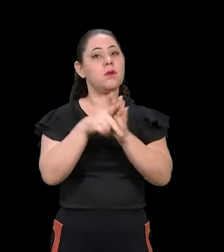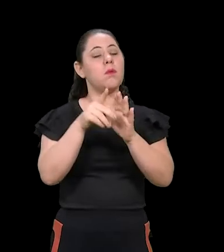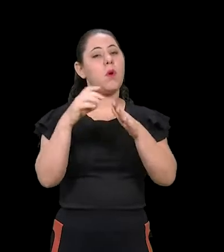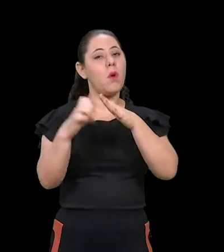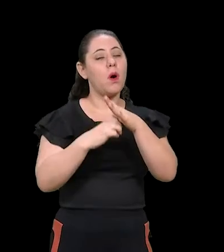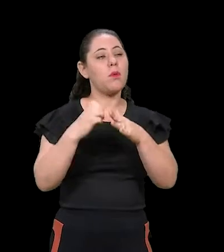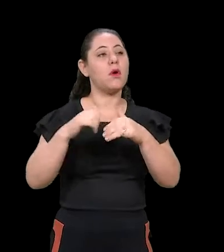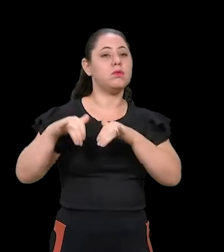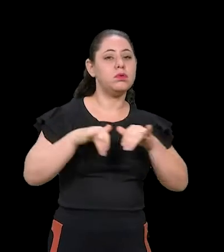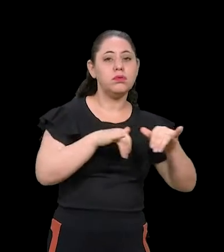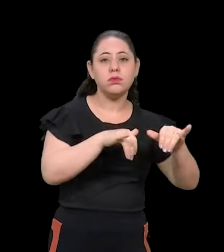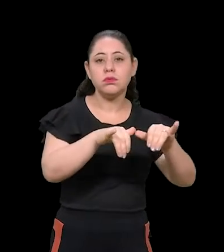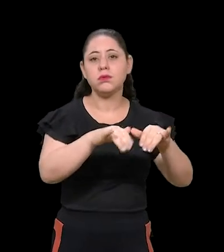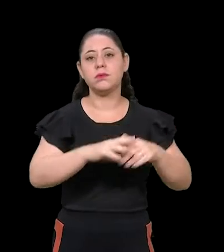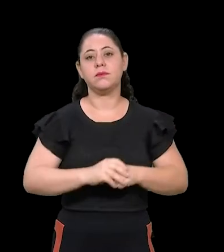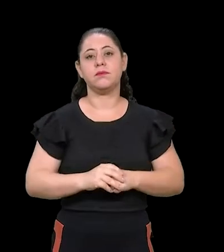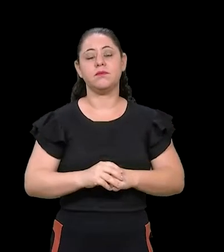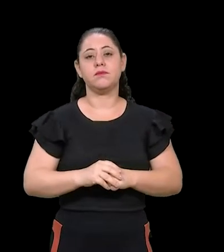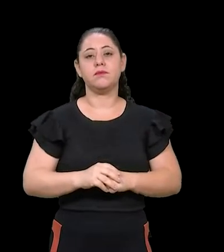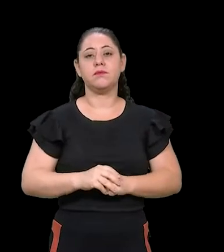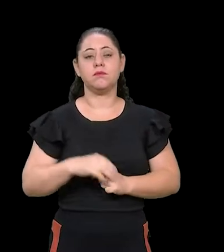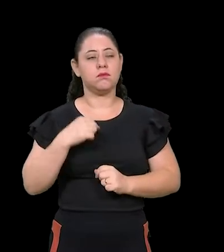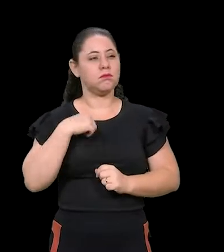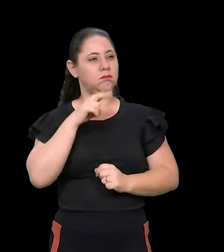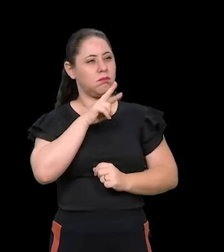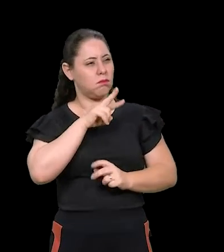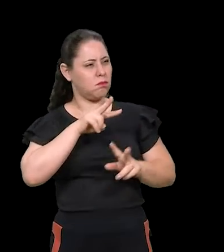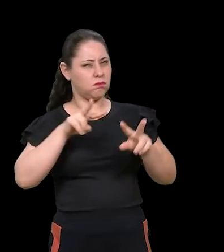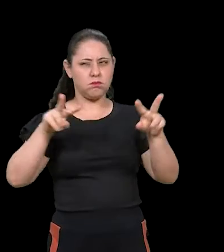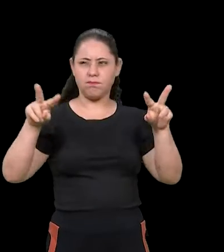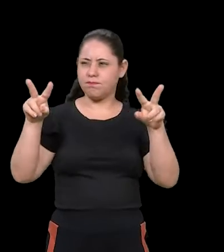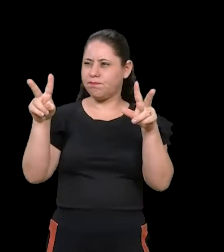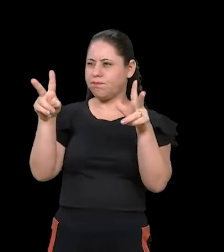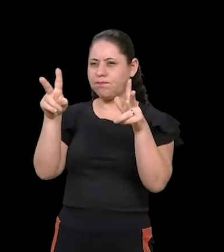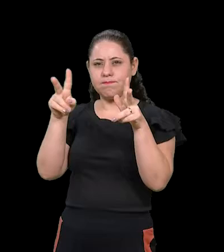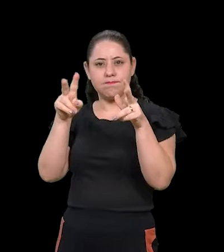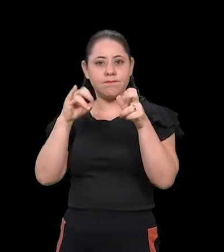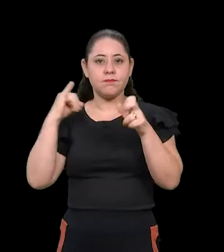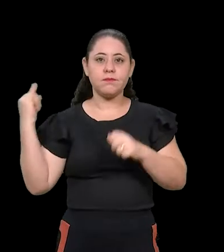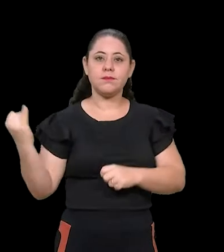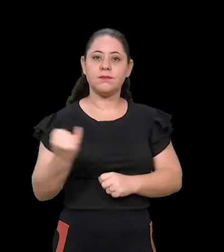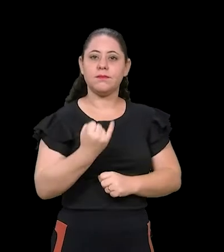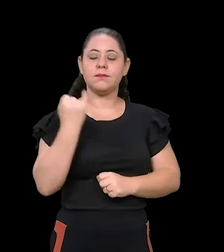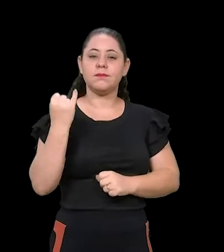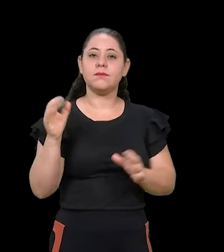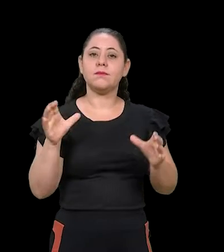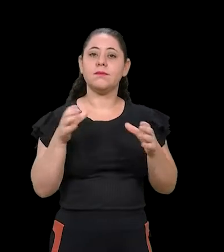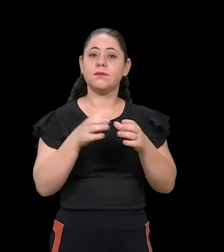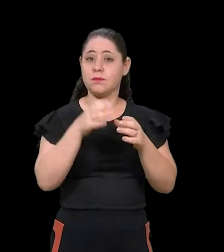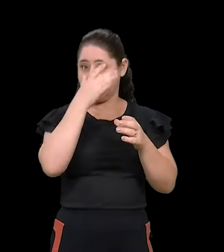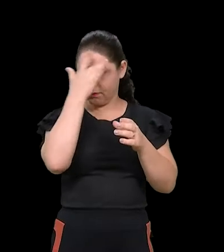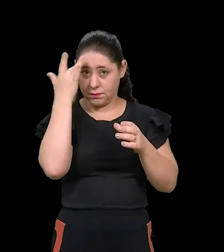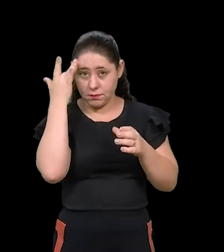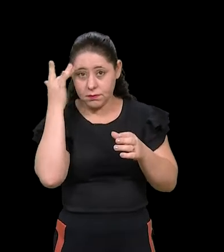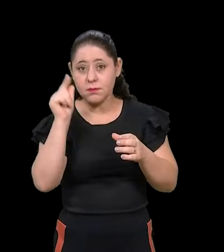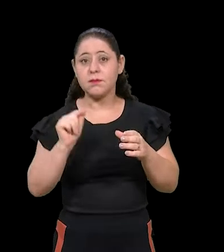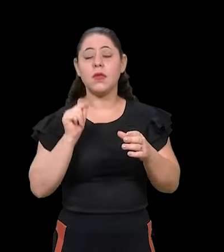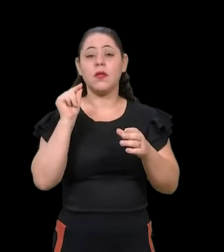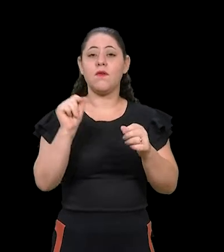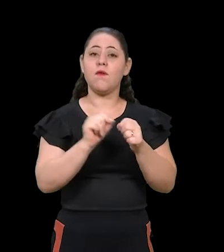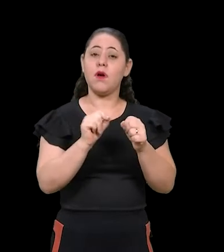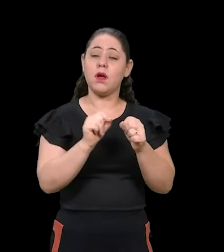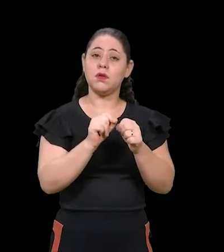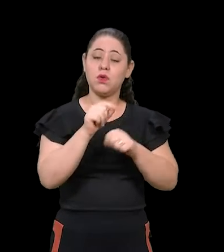eu fui criado dentro disso, né? Dentro de supermercado. Então, criei olhando a importância desse setor,